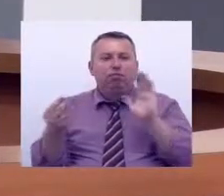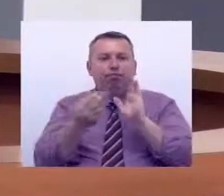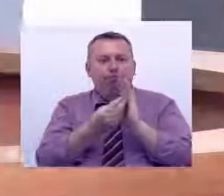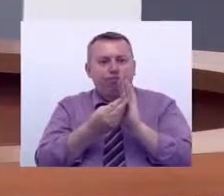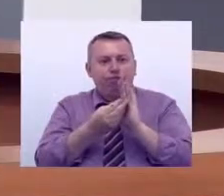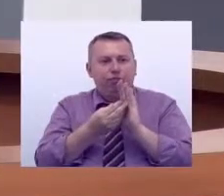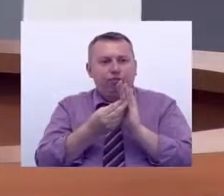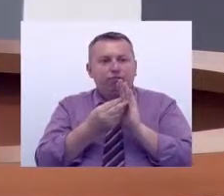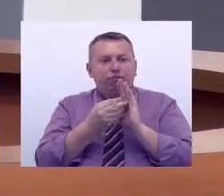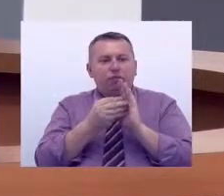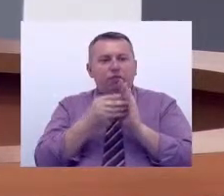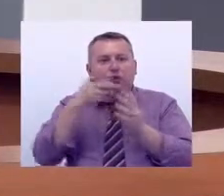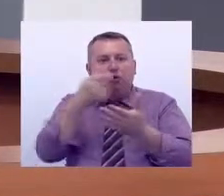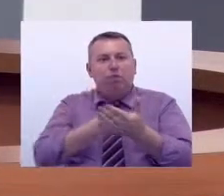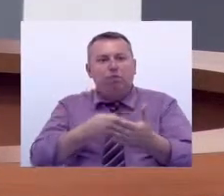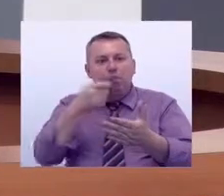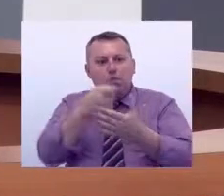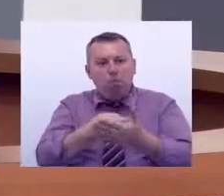né, uma cobrança